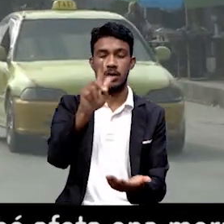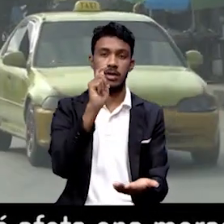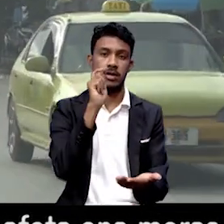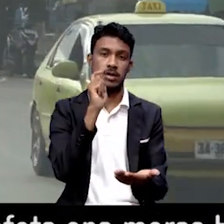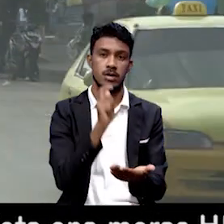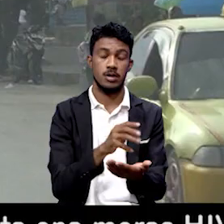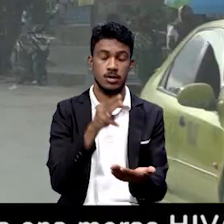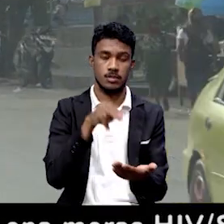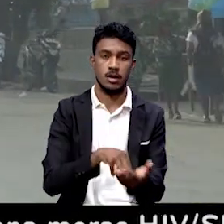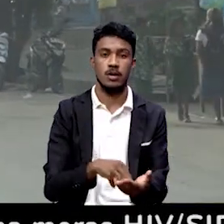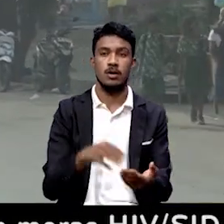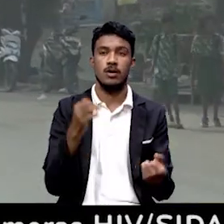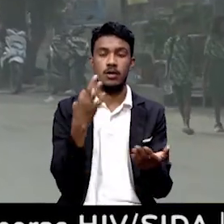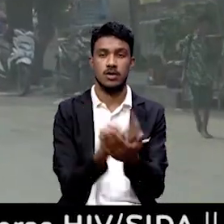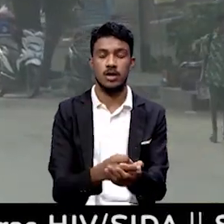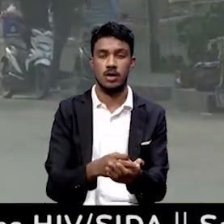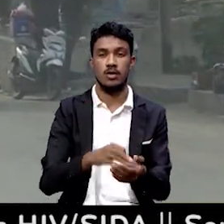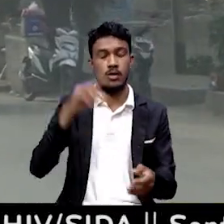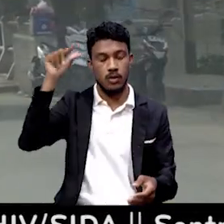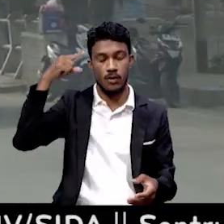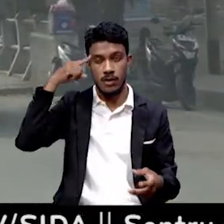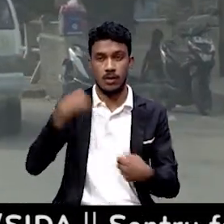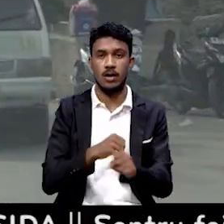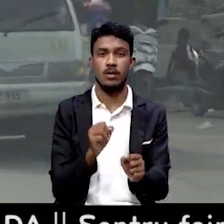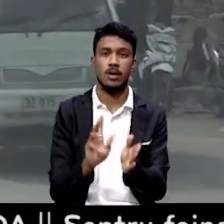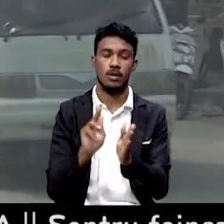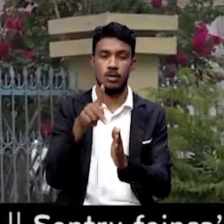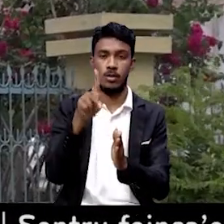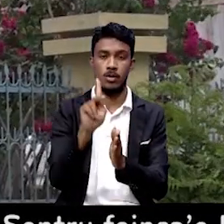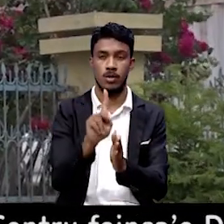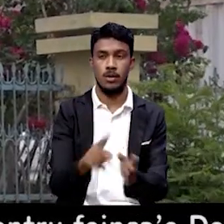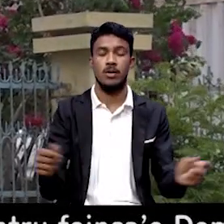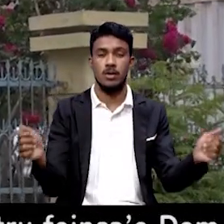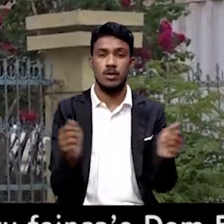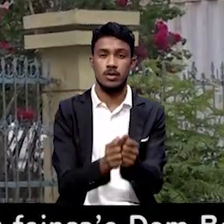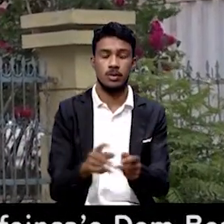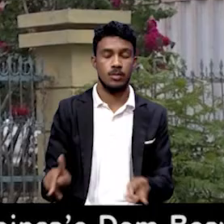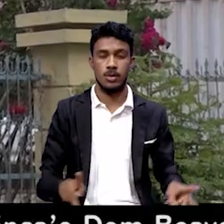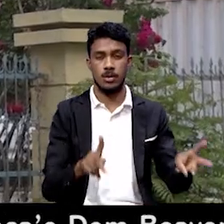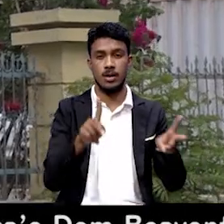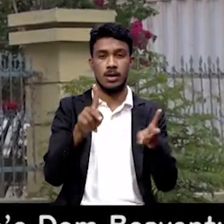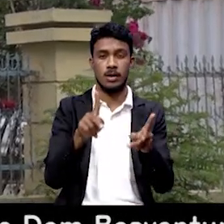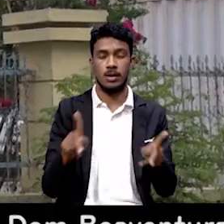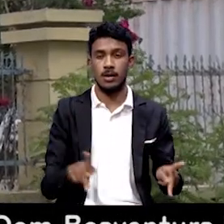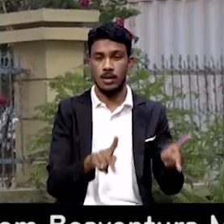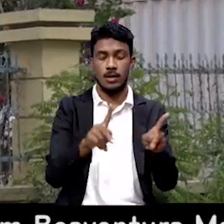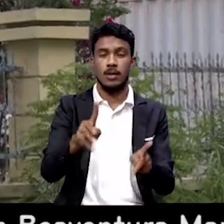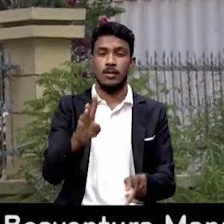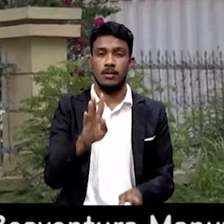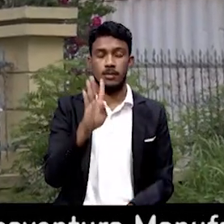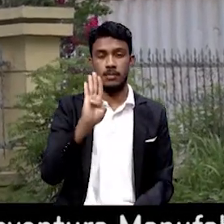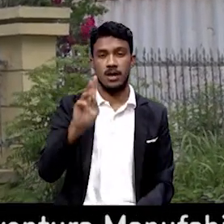geral do Estado e do governo aloca para cada programa lhe transferência pública para BTL-EP